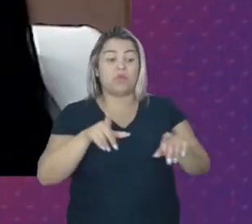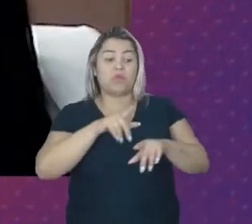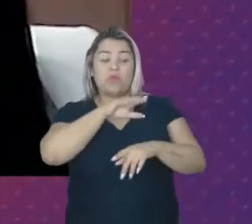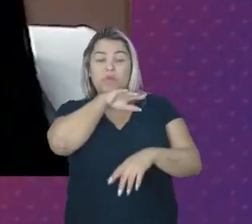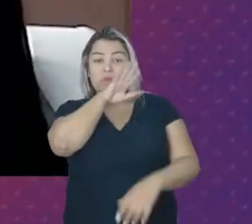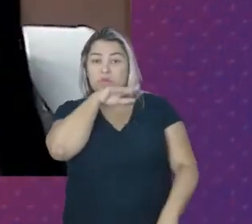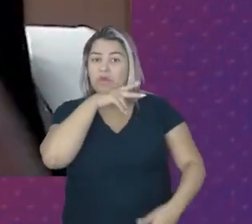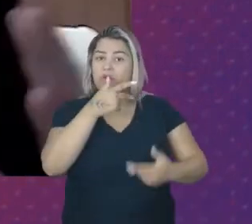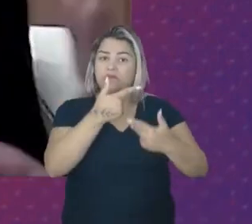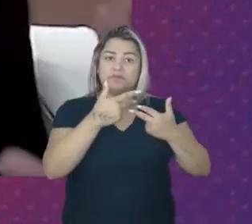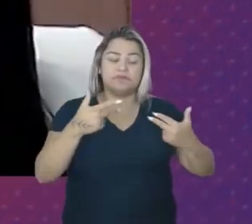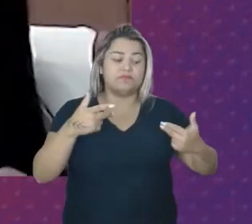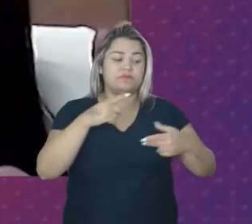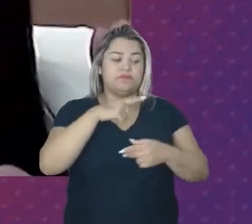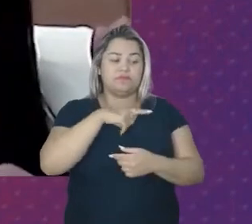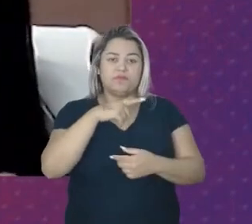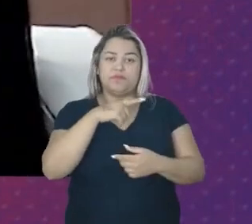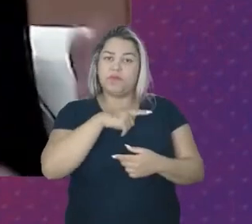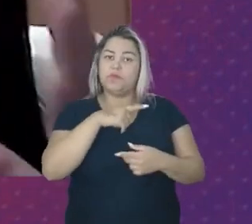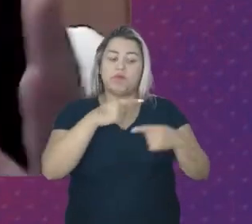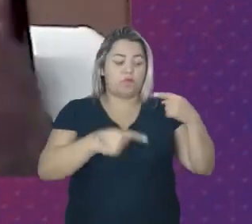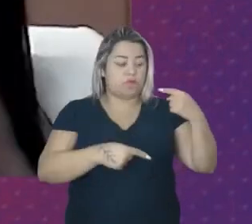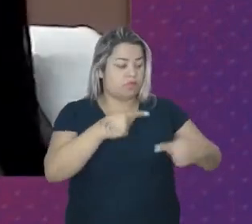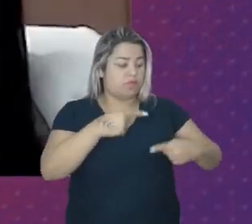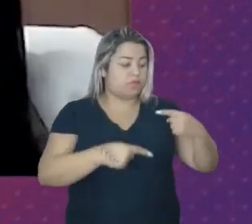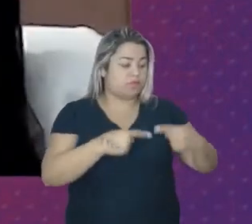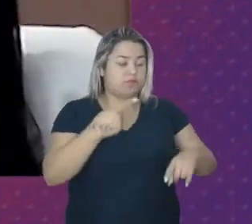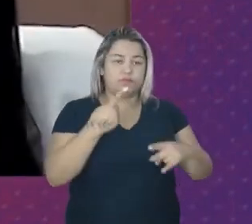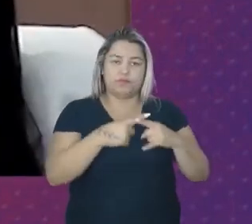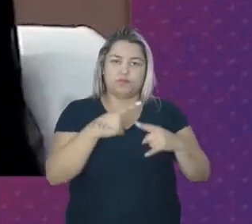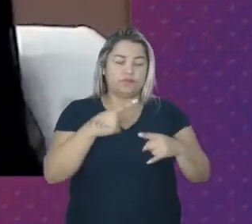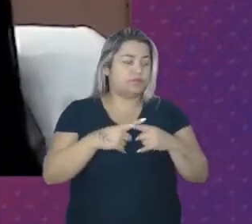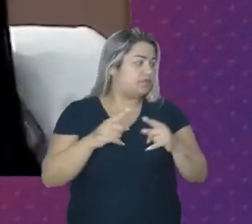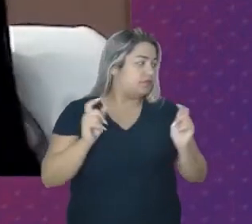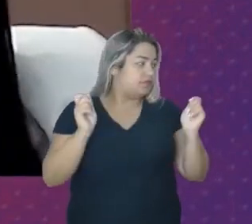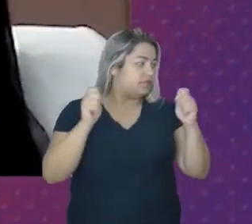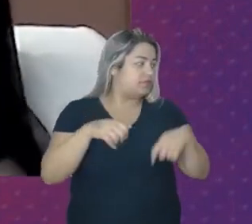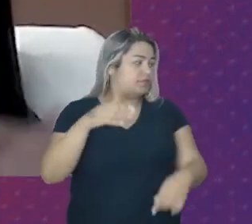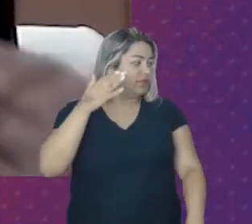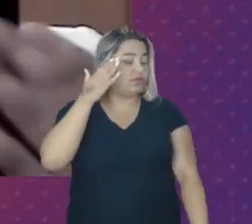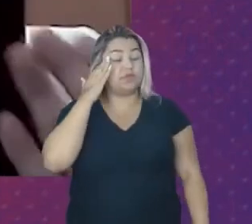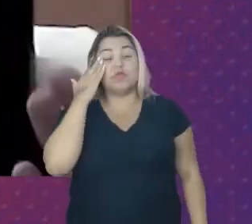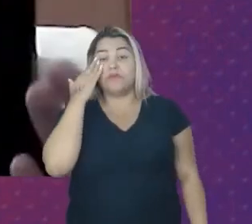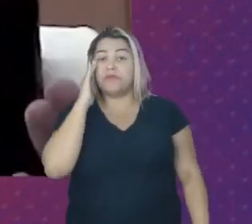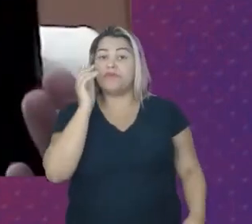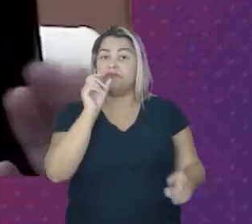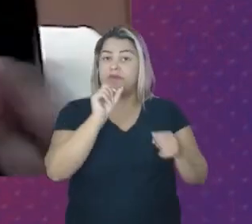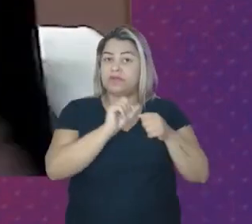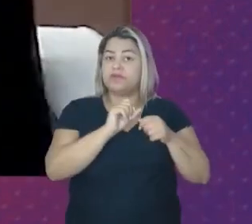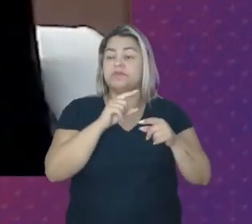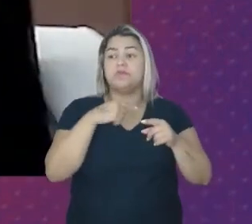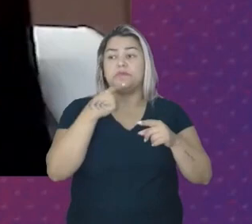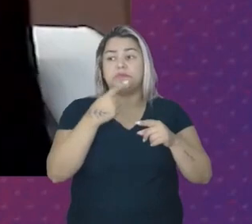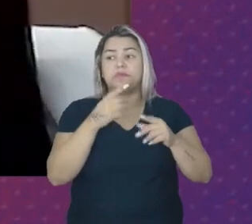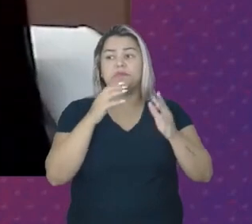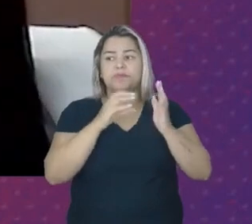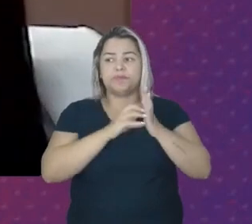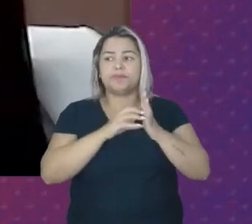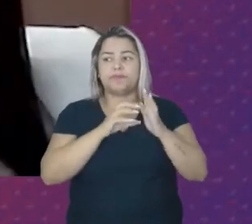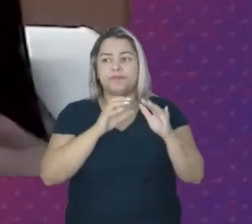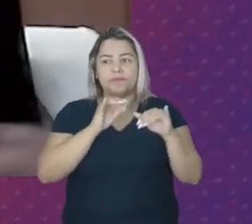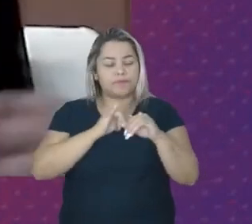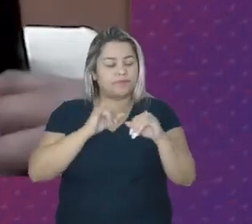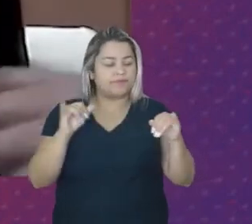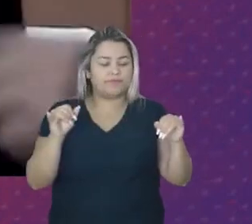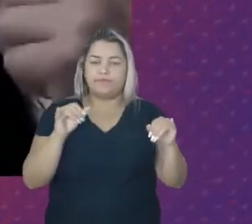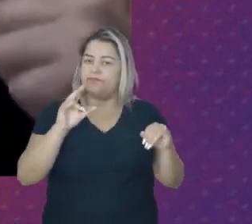que pode existir para um político, porque a gente precisa entender que fazer pré-campanha nas redes